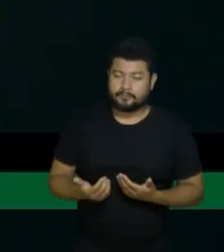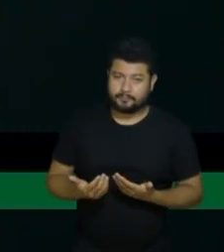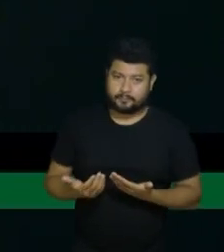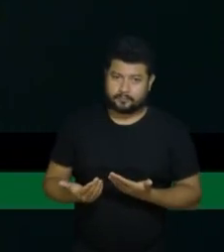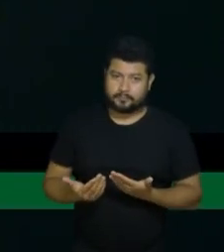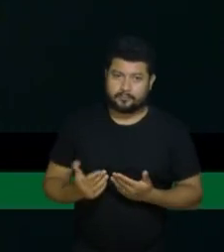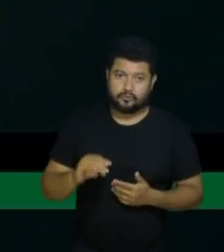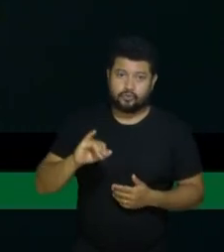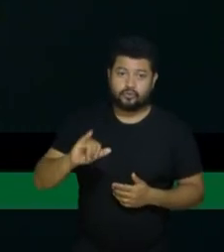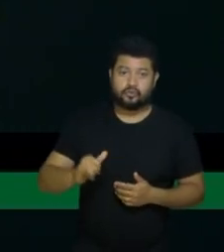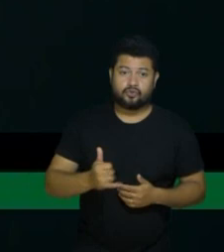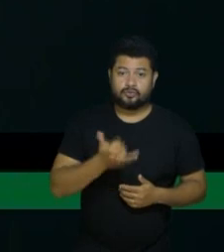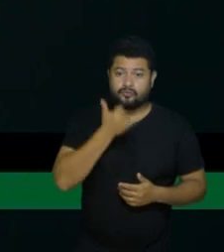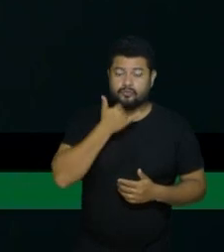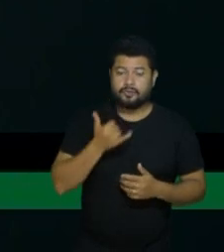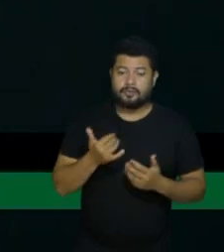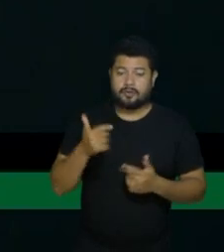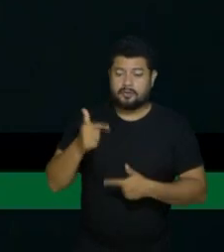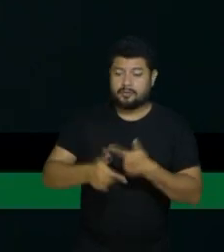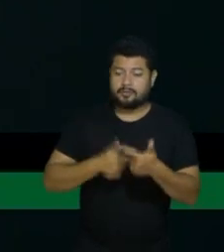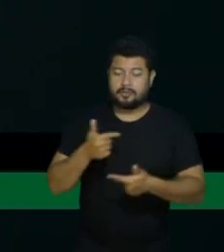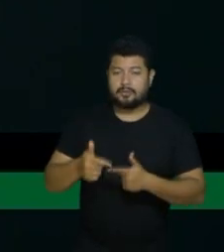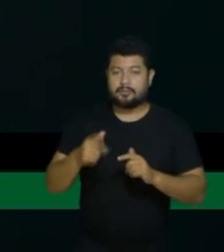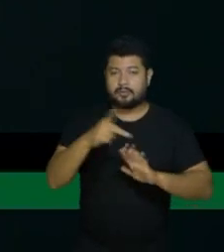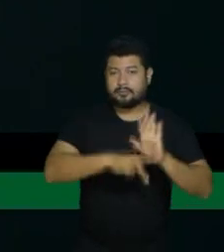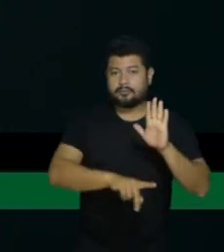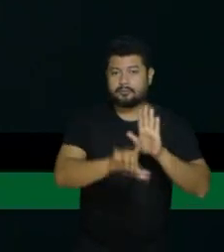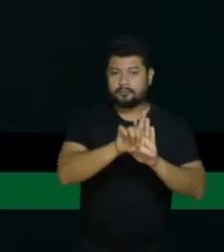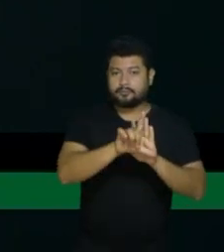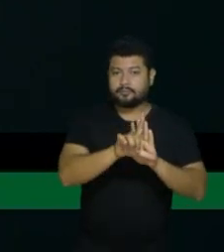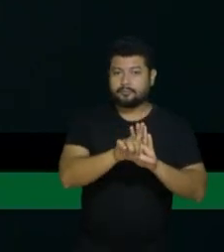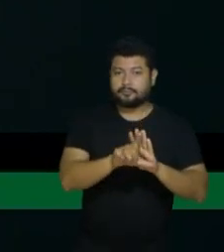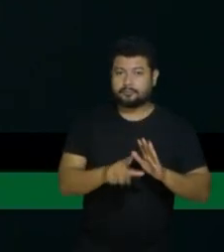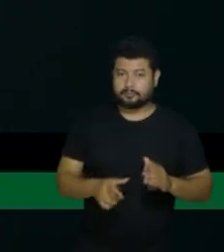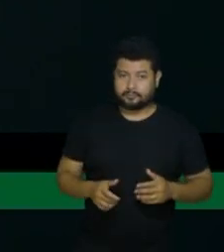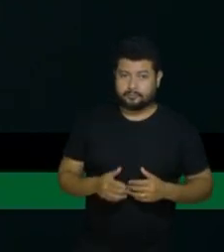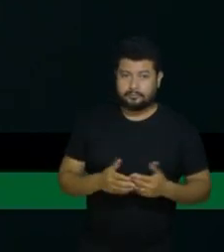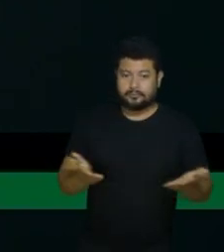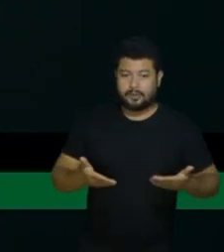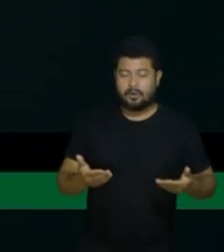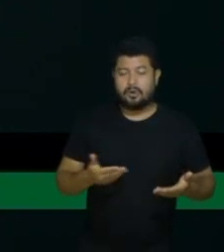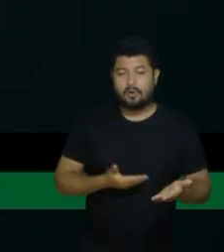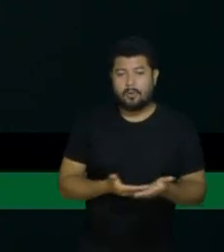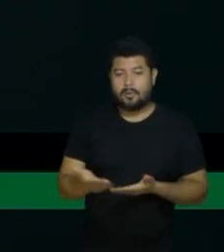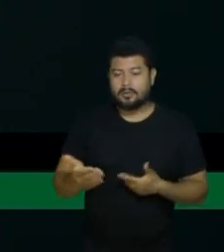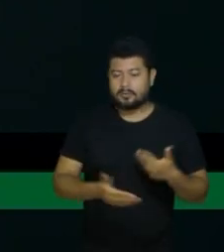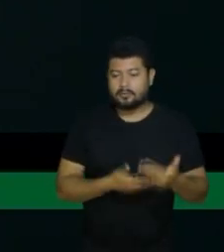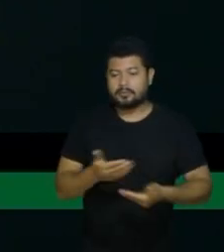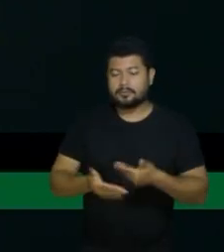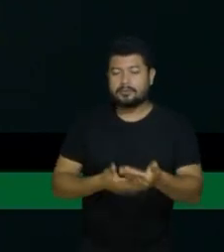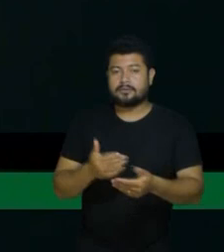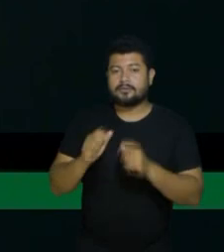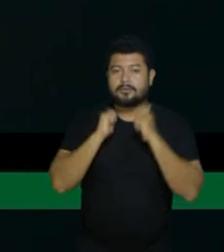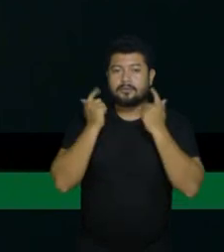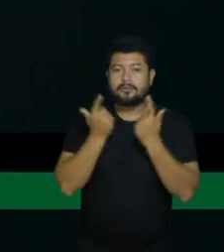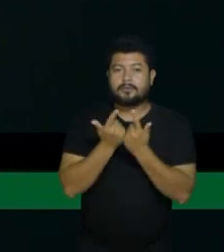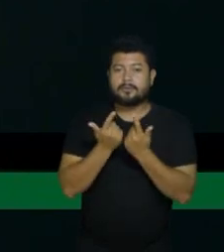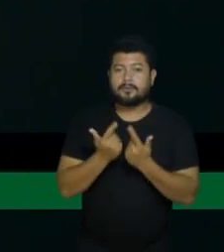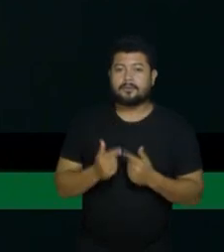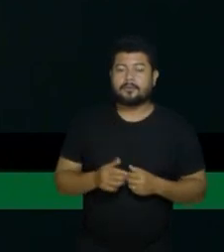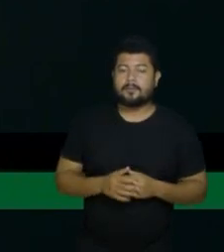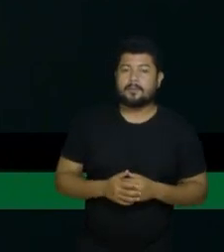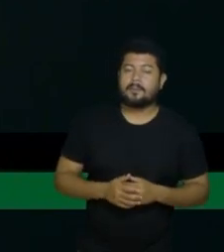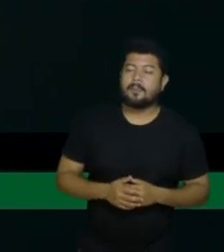trabalho e este projeto de lei que orora começa a tramitar na Assembleia Legislativa senhor